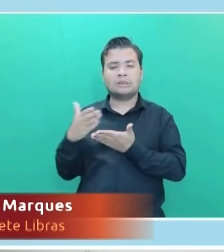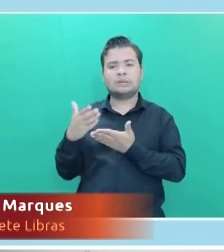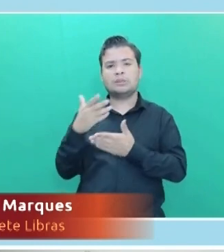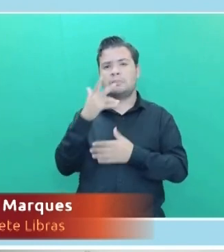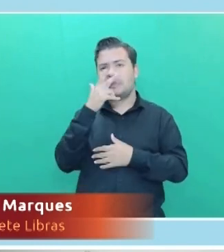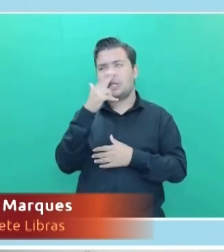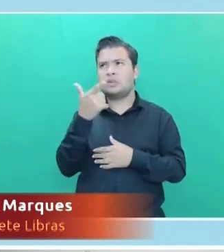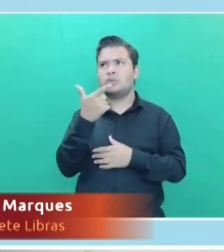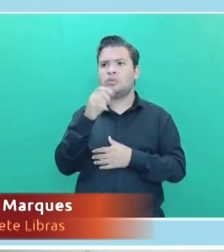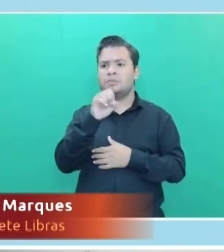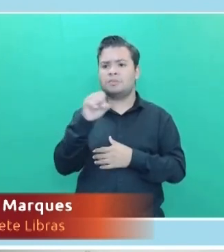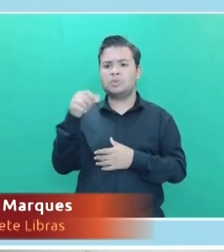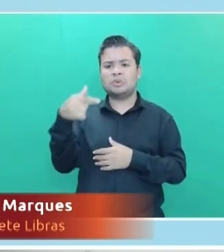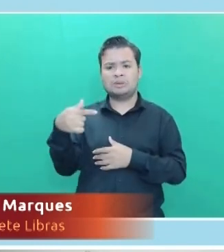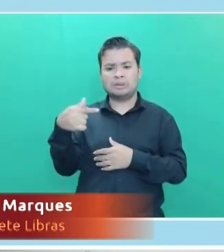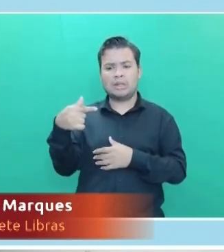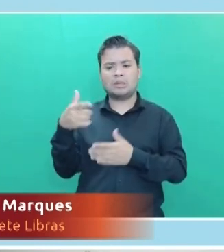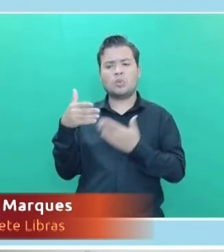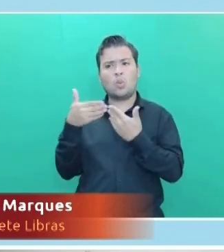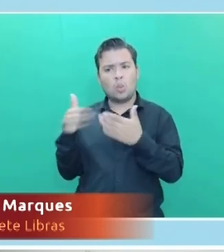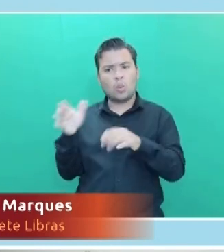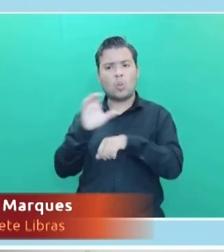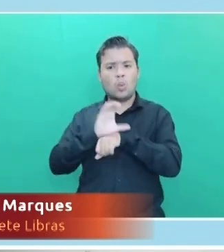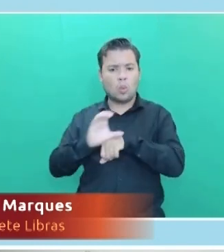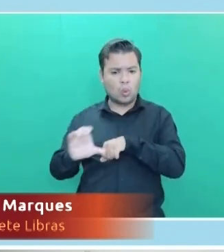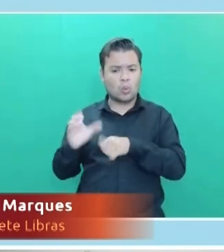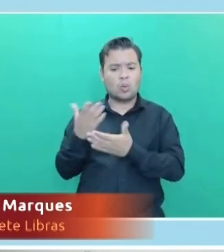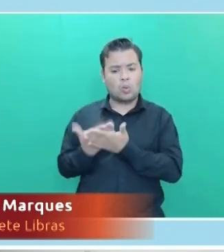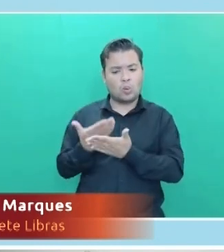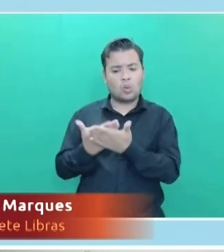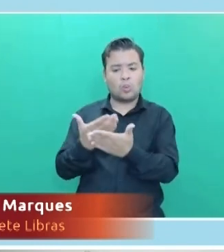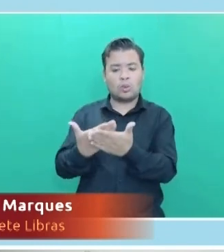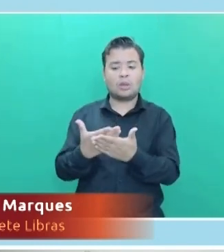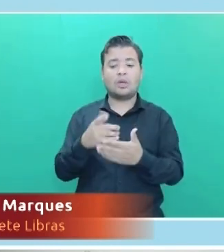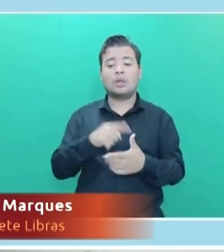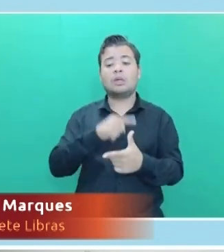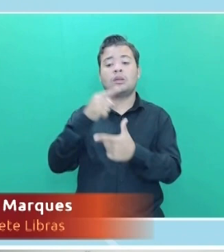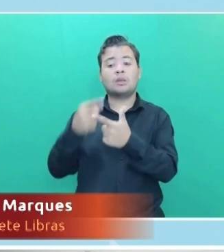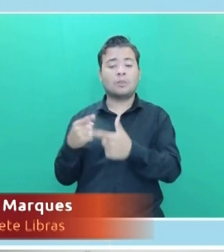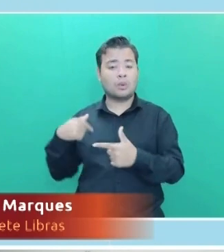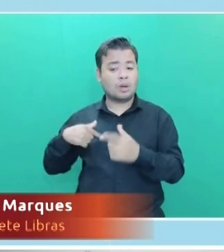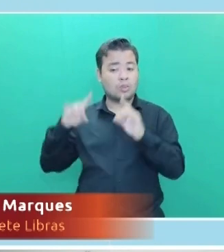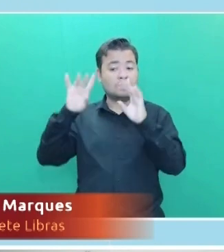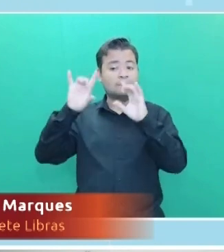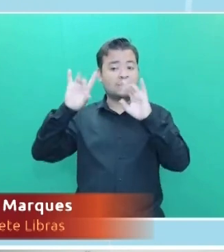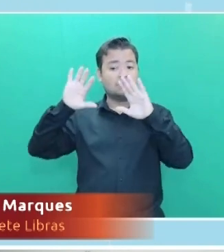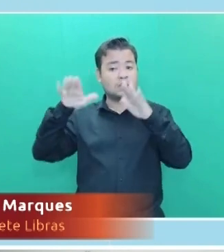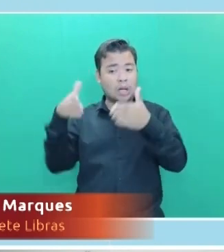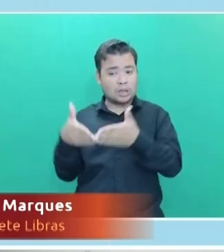curso, e depois fiz especialização.